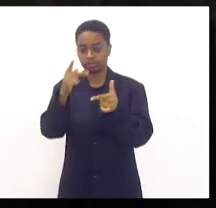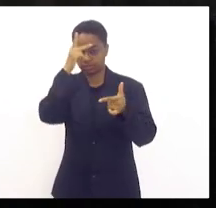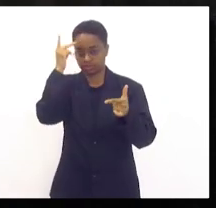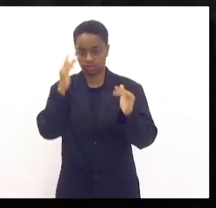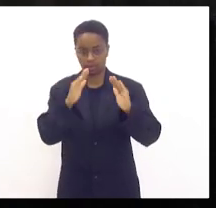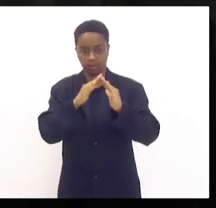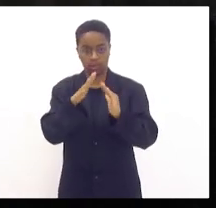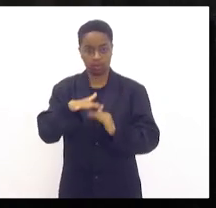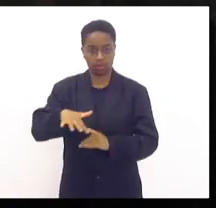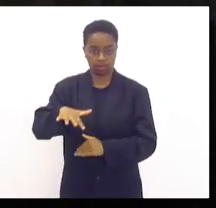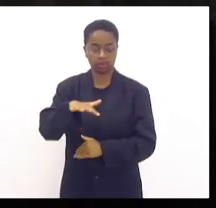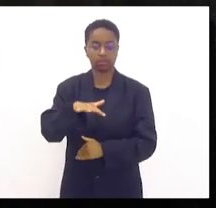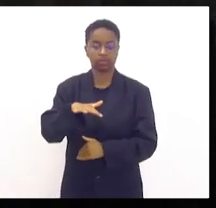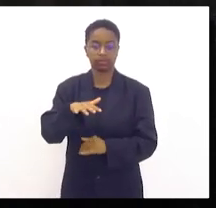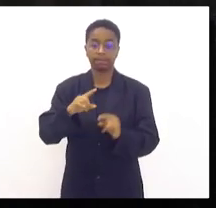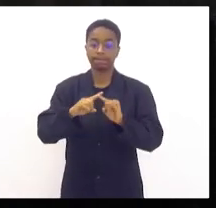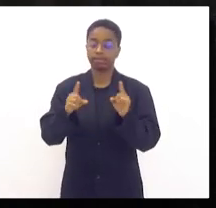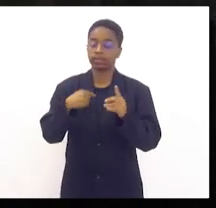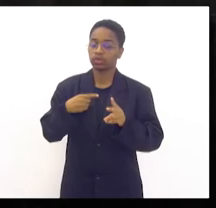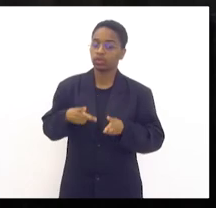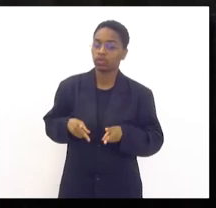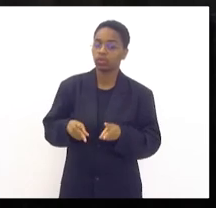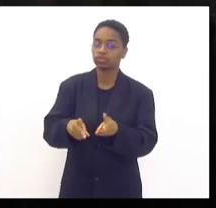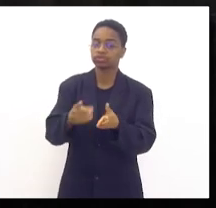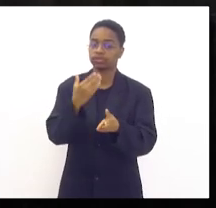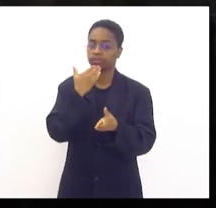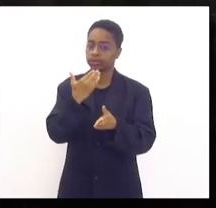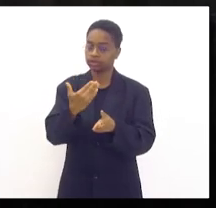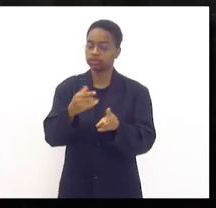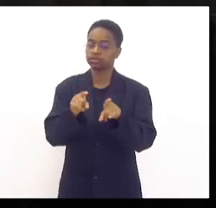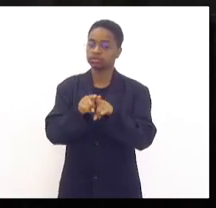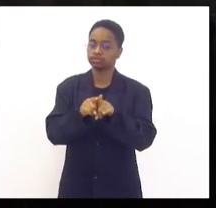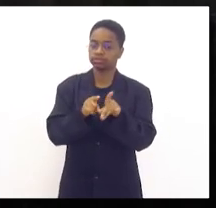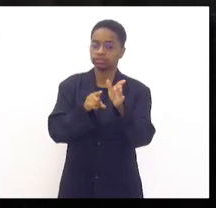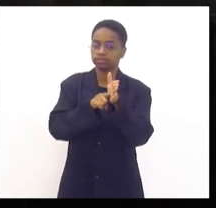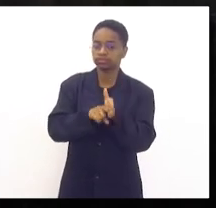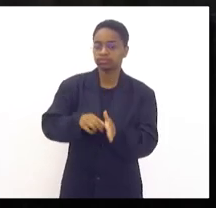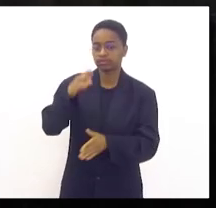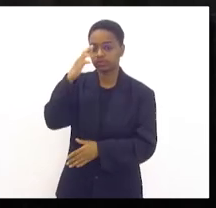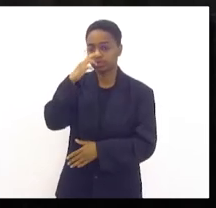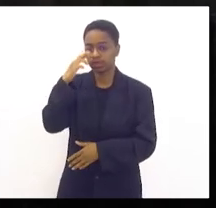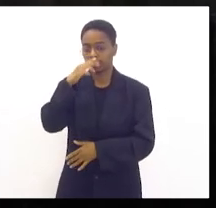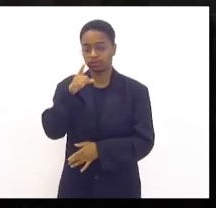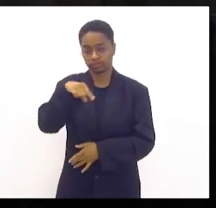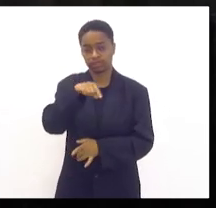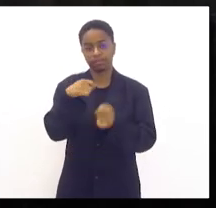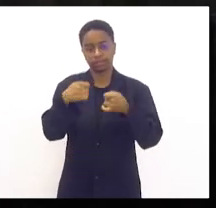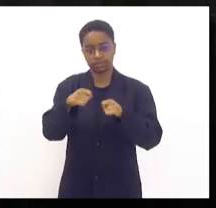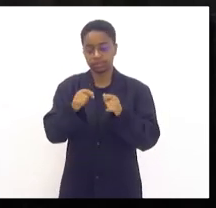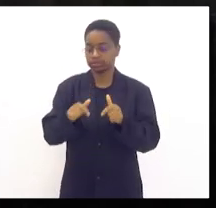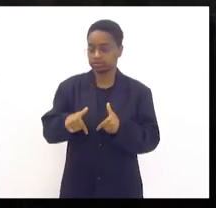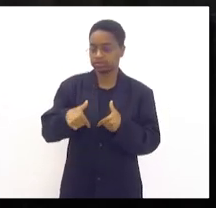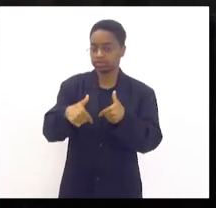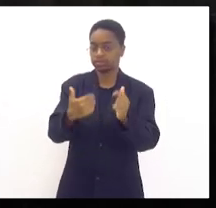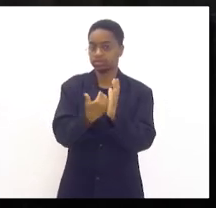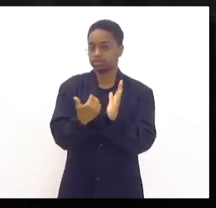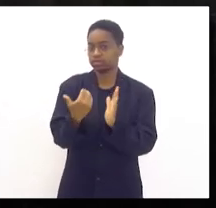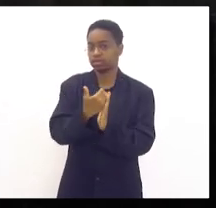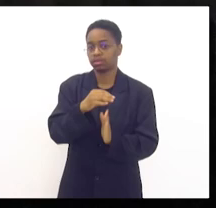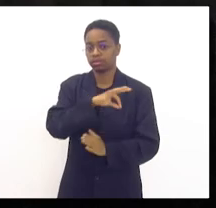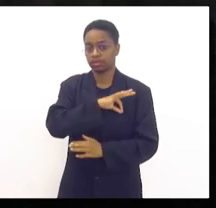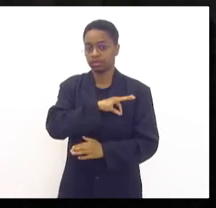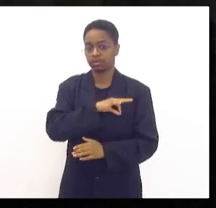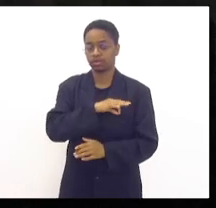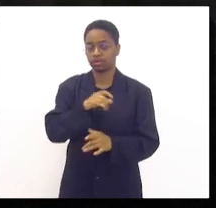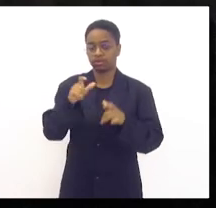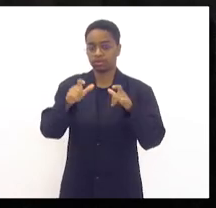daquela região. Eu vou continuar cobrando e fiscalizando que eles possam intensificar as operações no bairro do